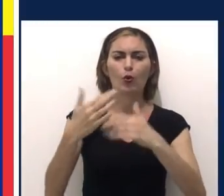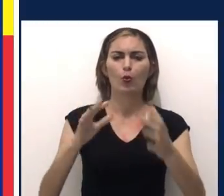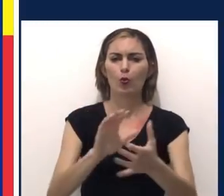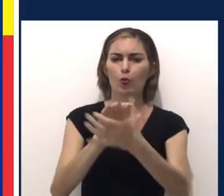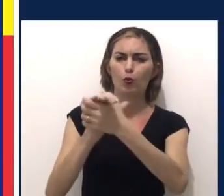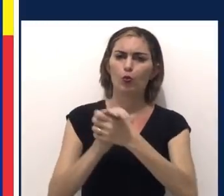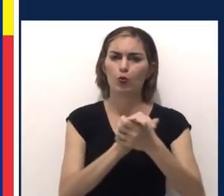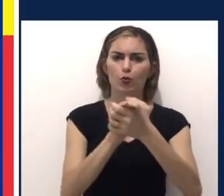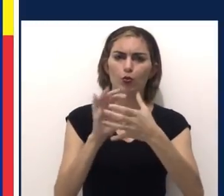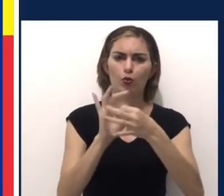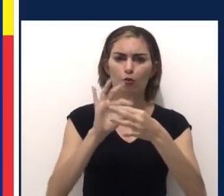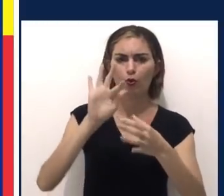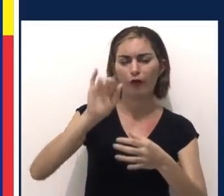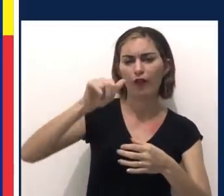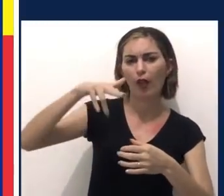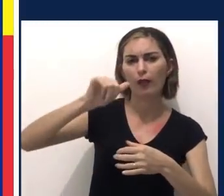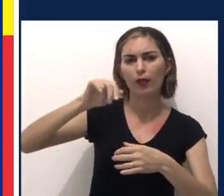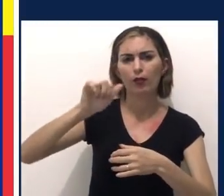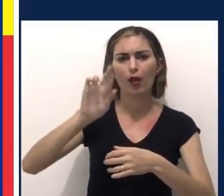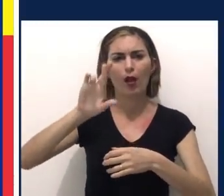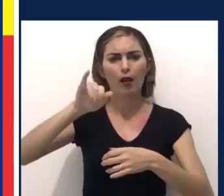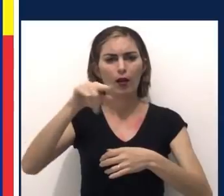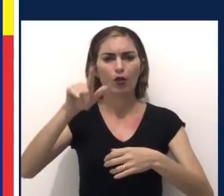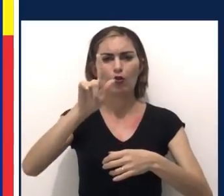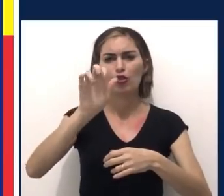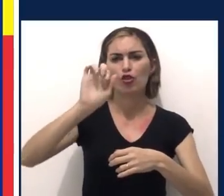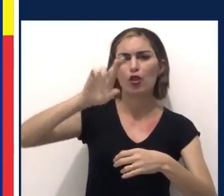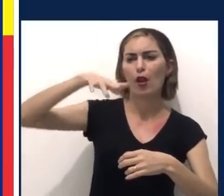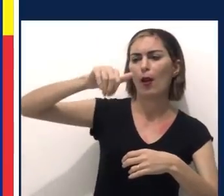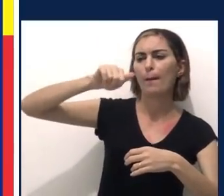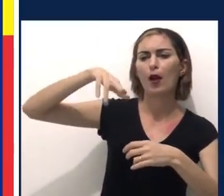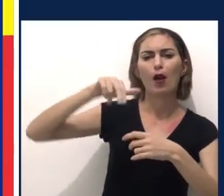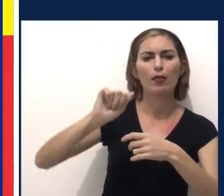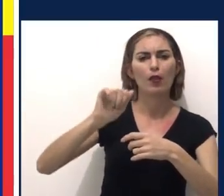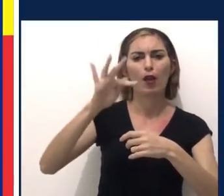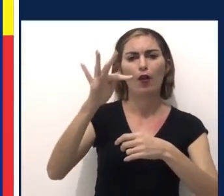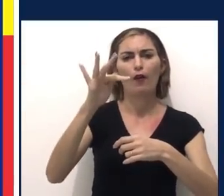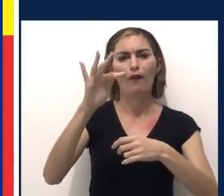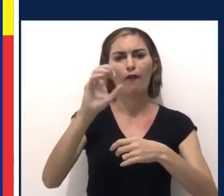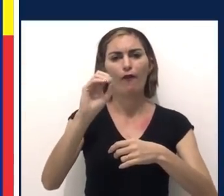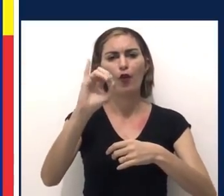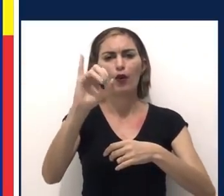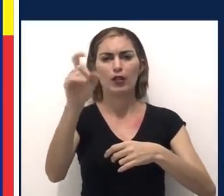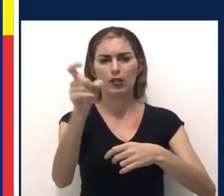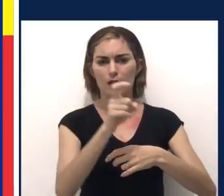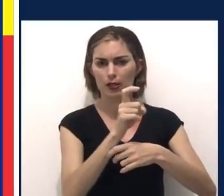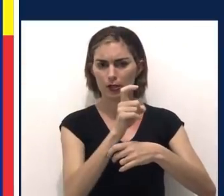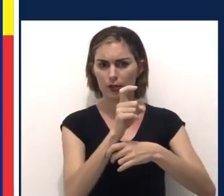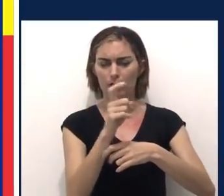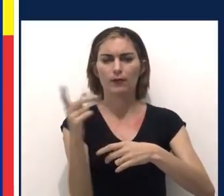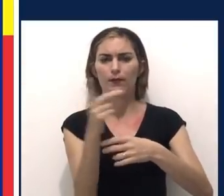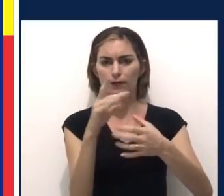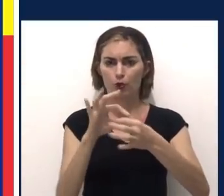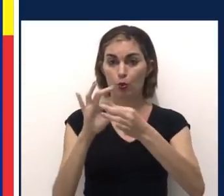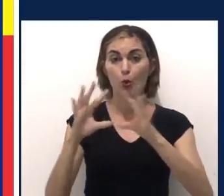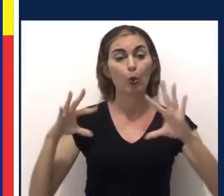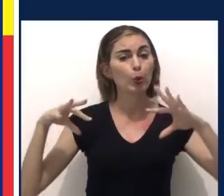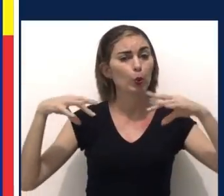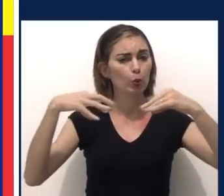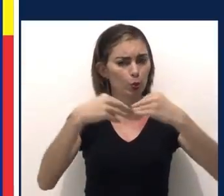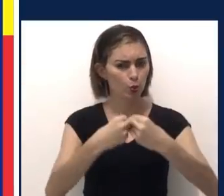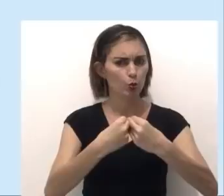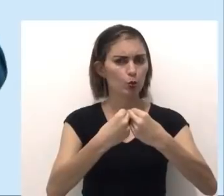1515 em virtude da união matrimonial de Fernando de Aragão com Germana de Foix, herdeira daquele